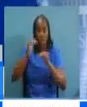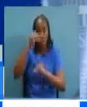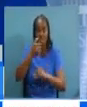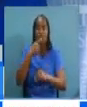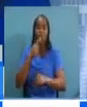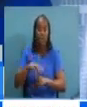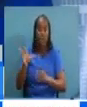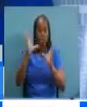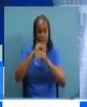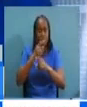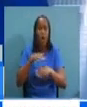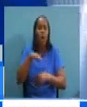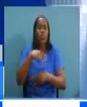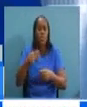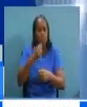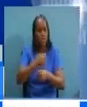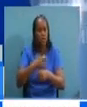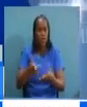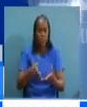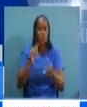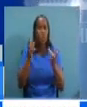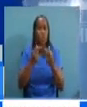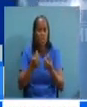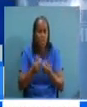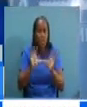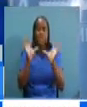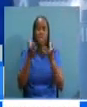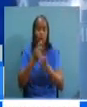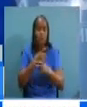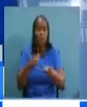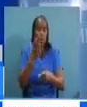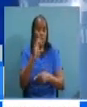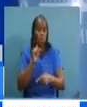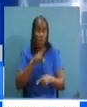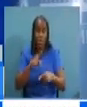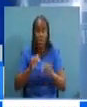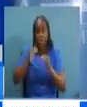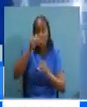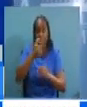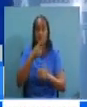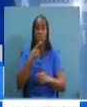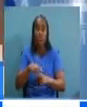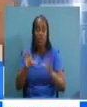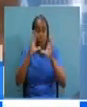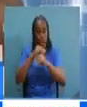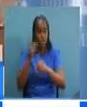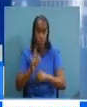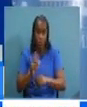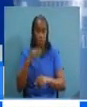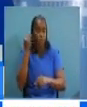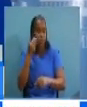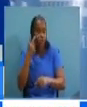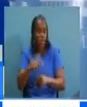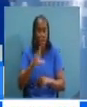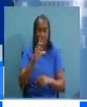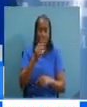estão os empregos que, à partida, a economia deveria gerar? Porque o país não pode crescer 5 vezes mais para a juventude, que representa